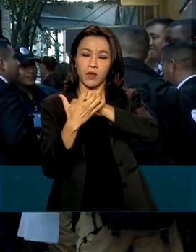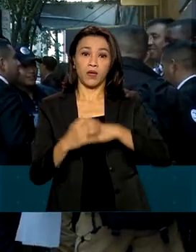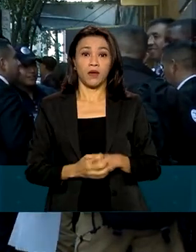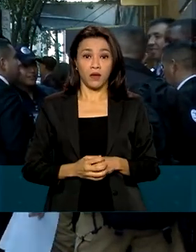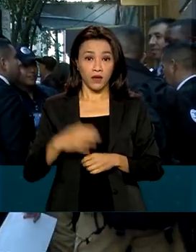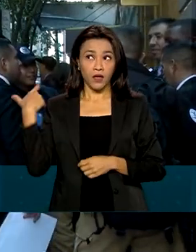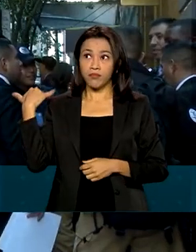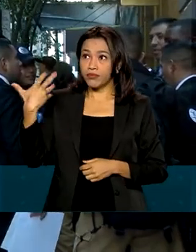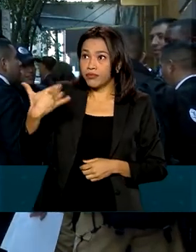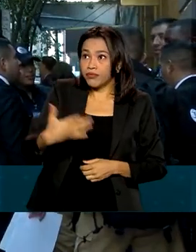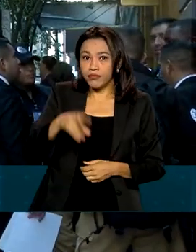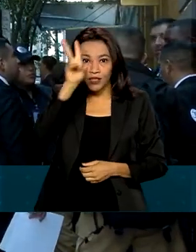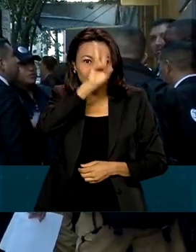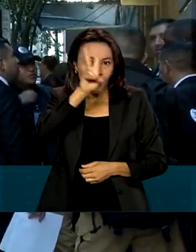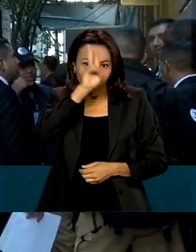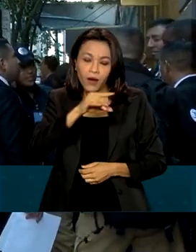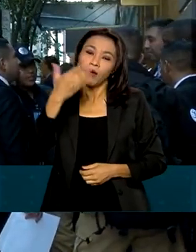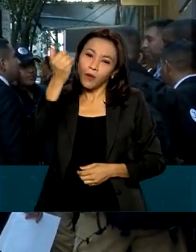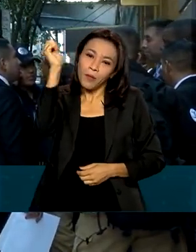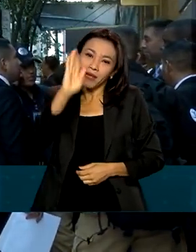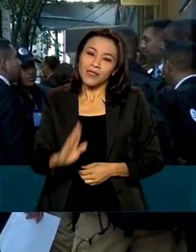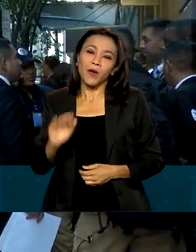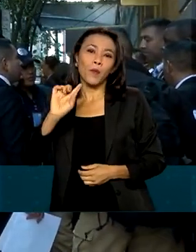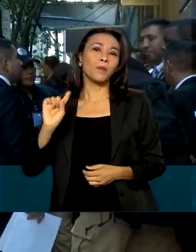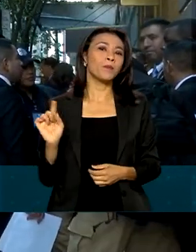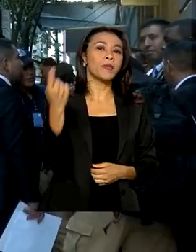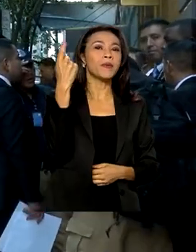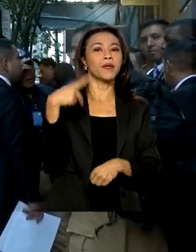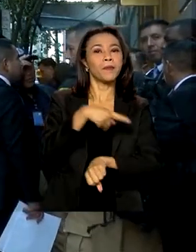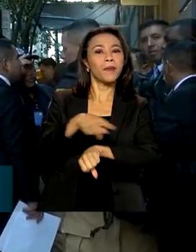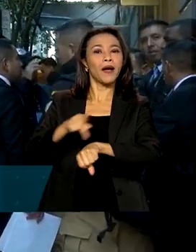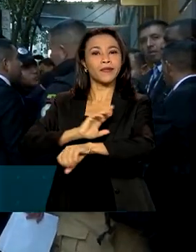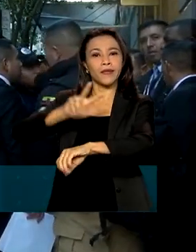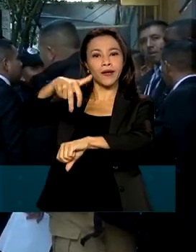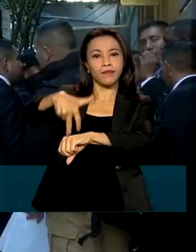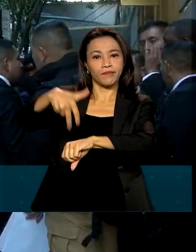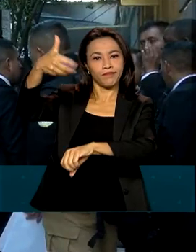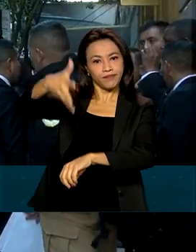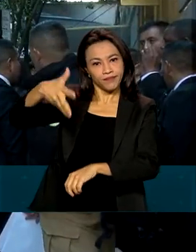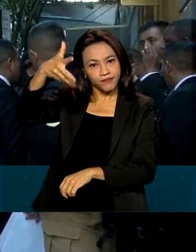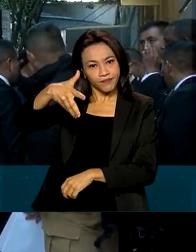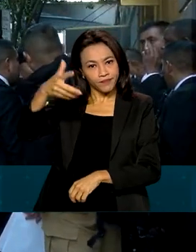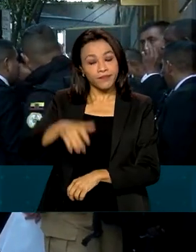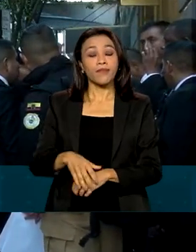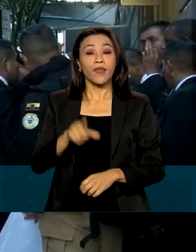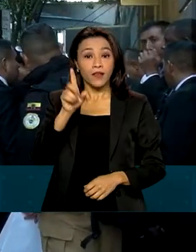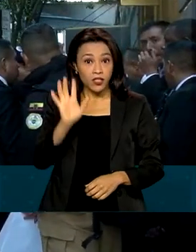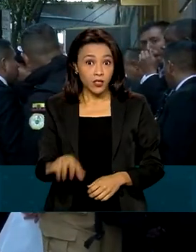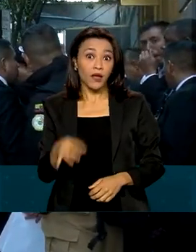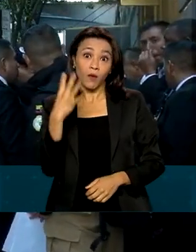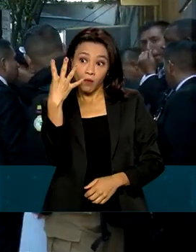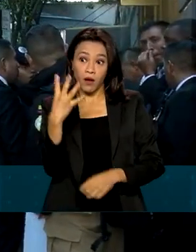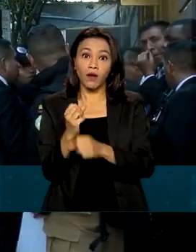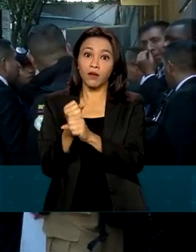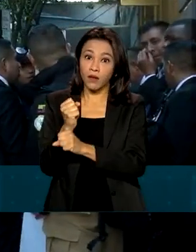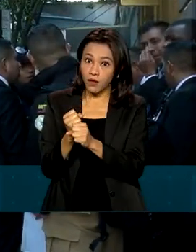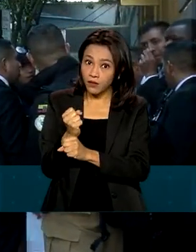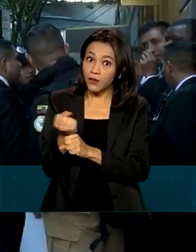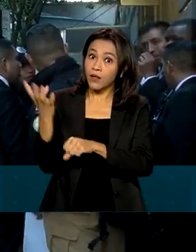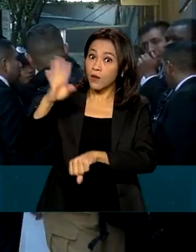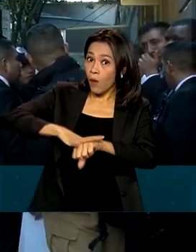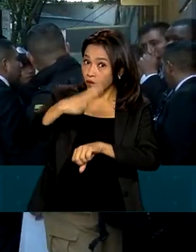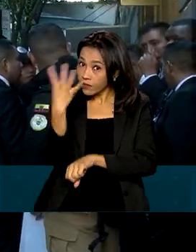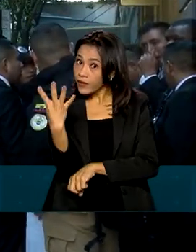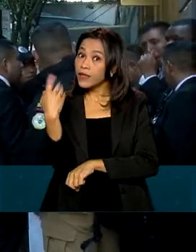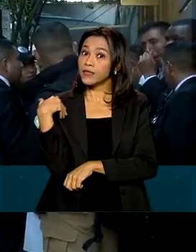Brasil é o primeiro país a fazer o discurso. Será a quarta vez que o presidente Jair Bolsonaro participa do